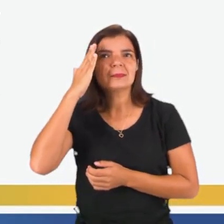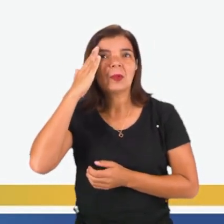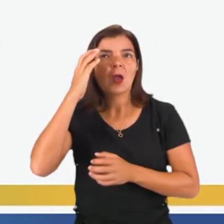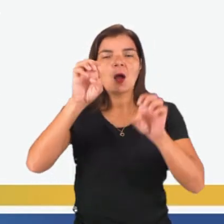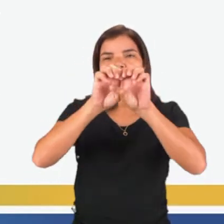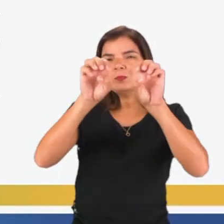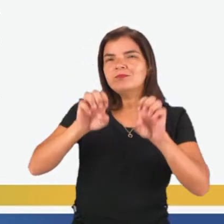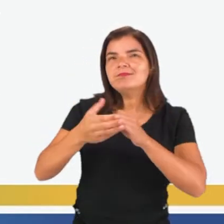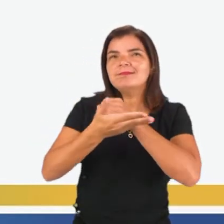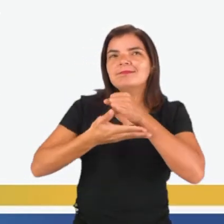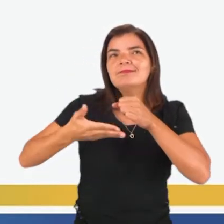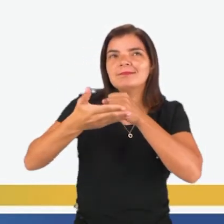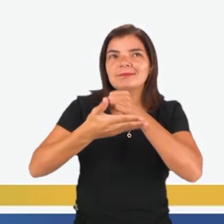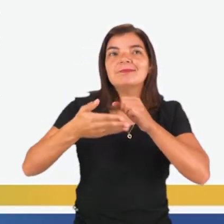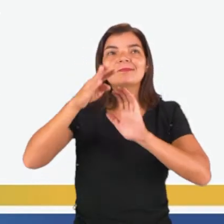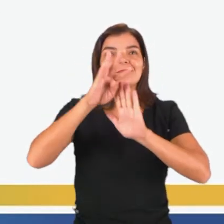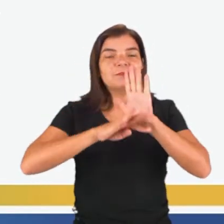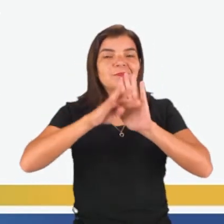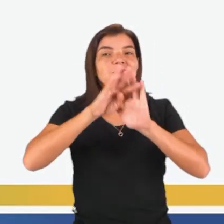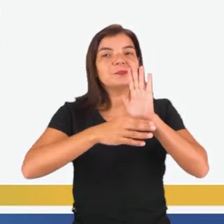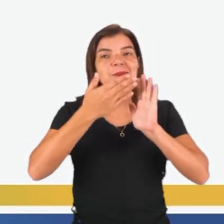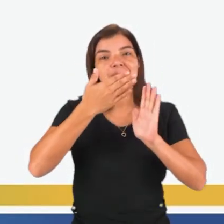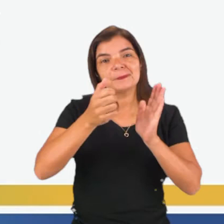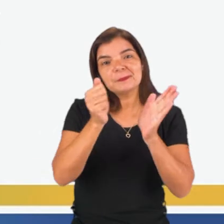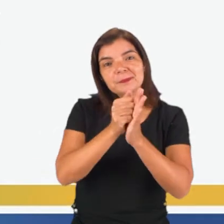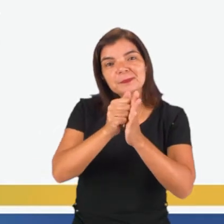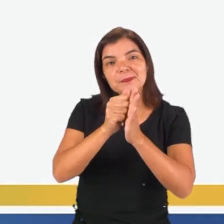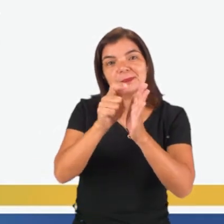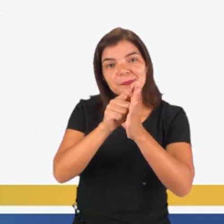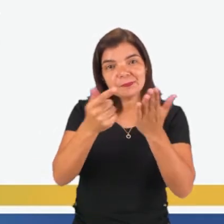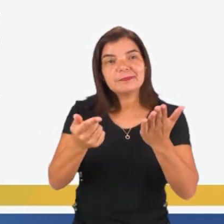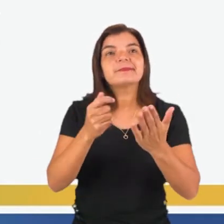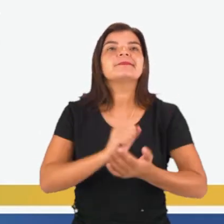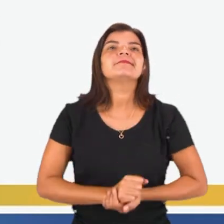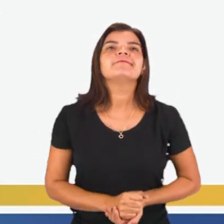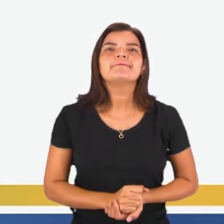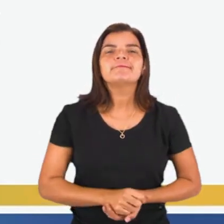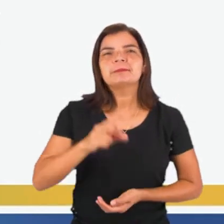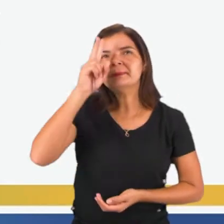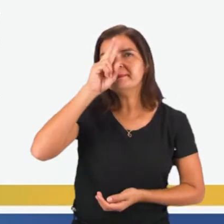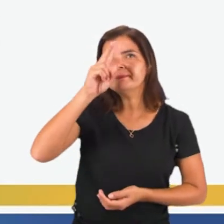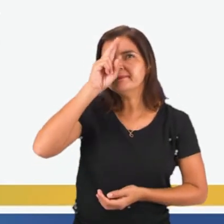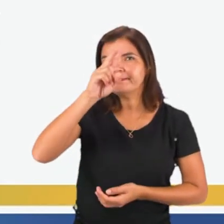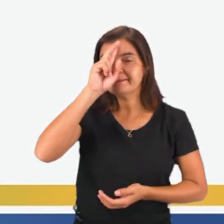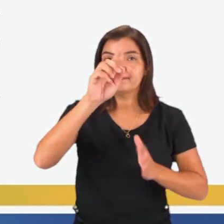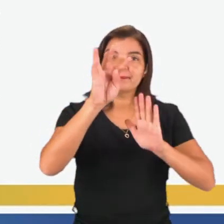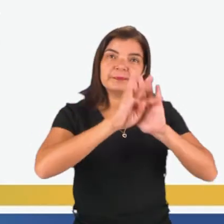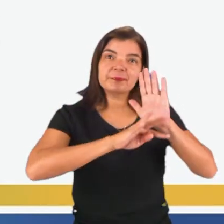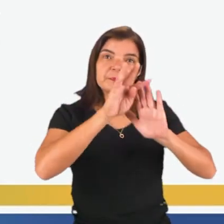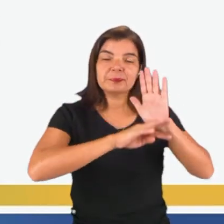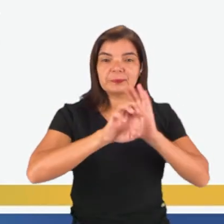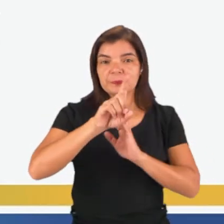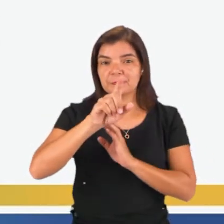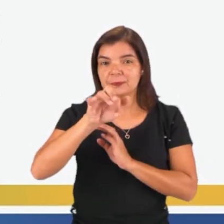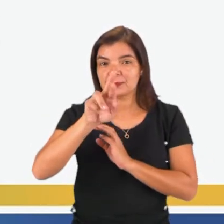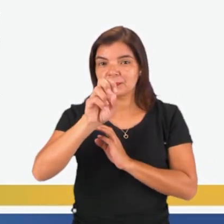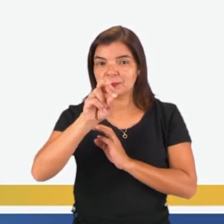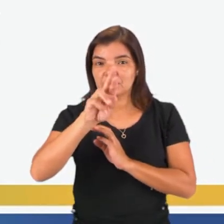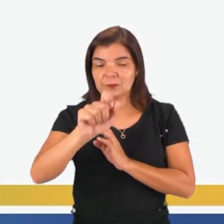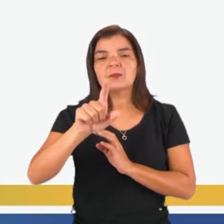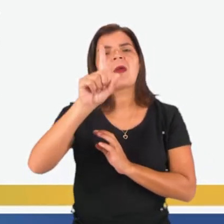compreender a estrutura básica desses tipos de textos jornalísticos. Lembre-se que um editorial é um